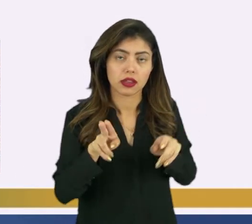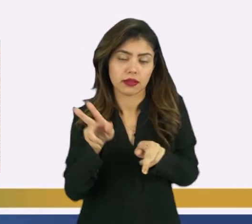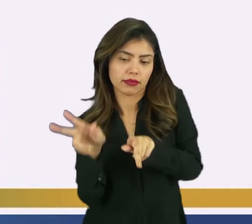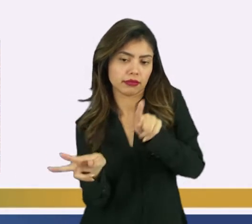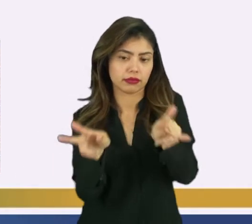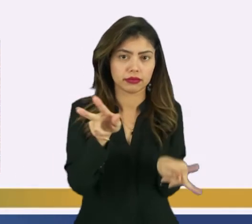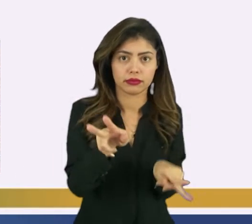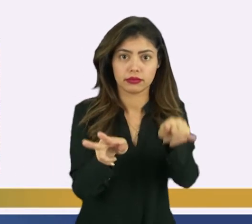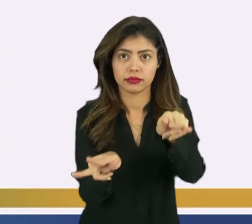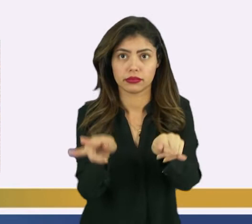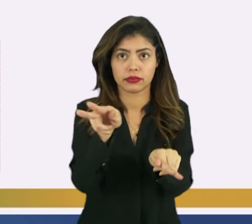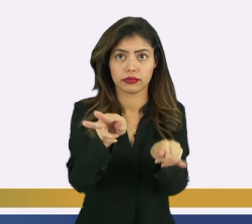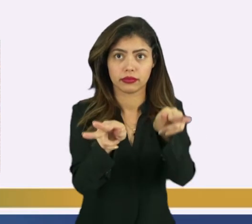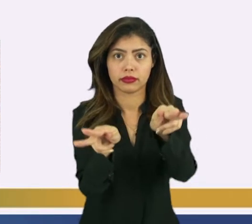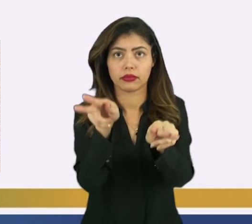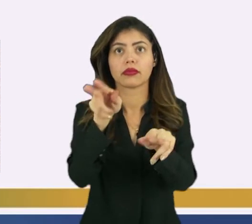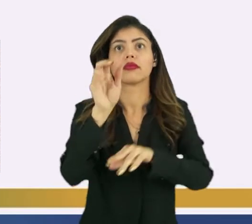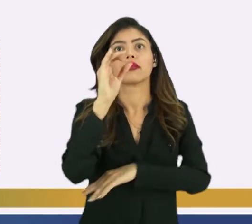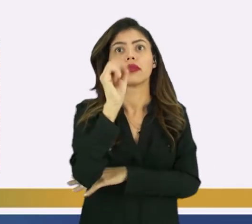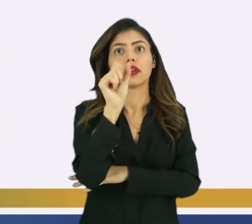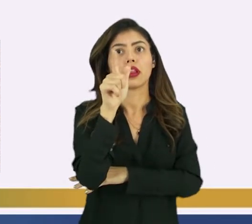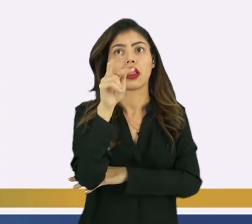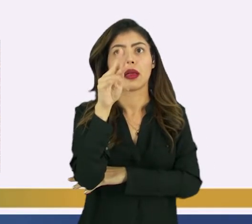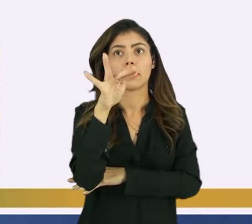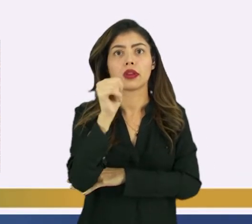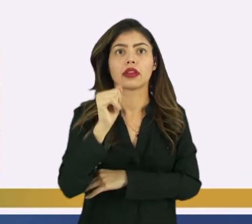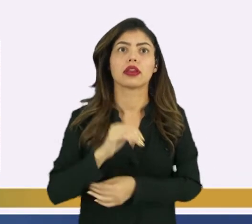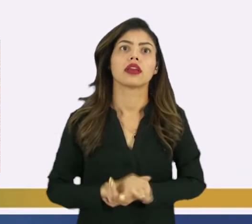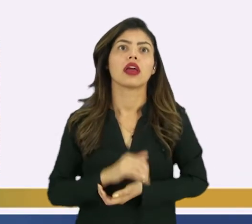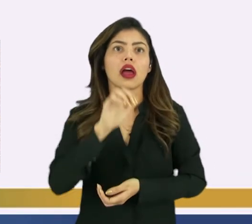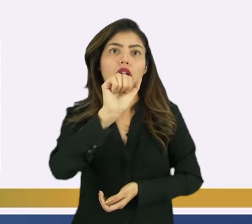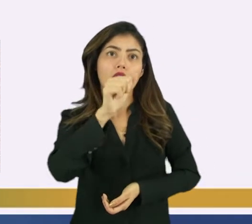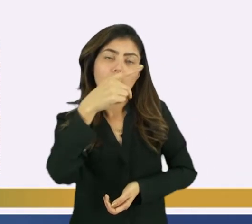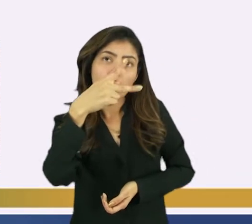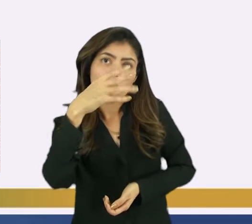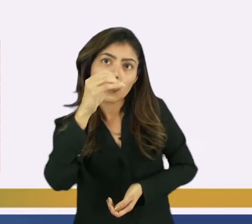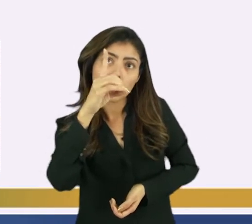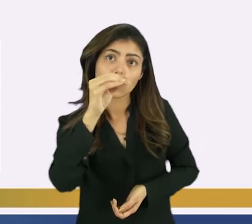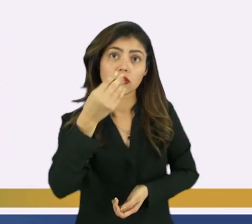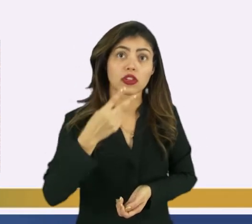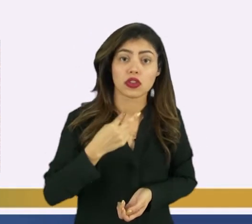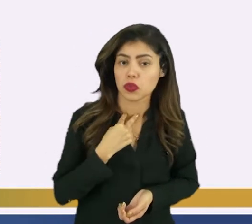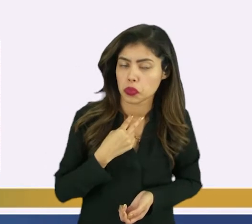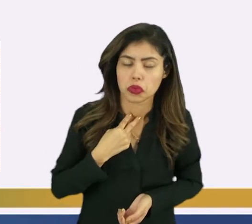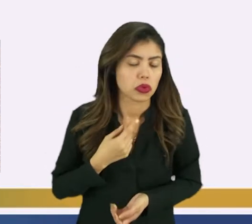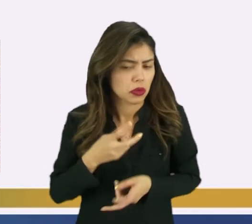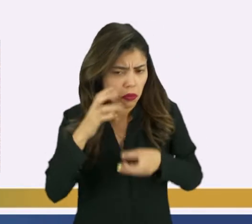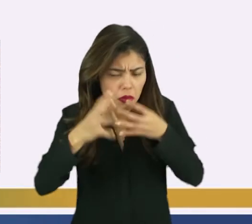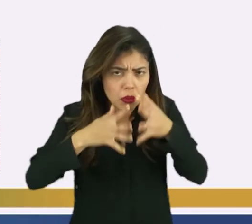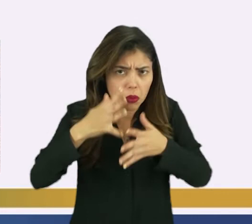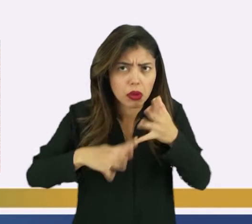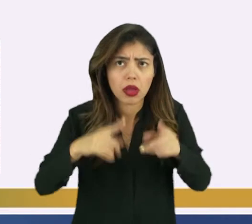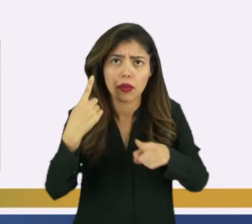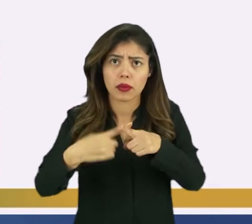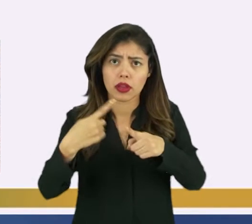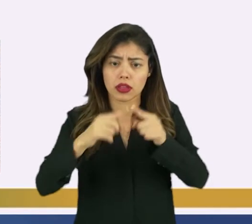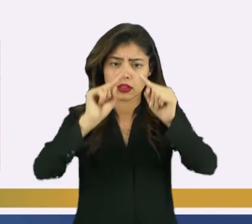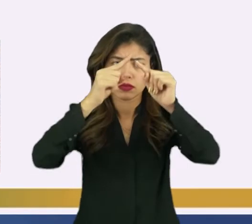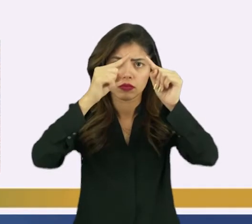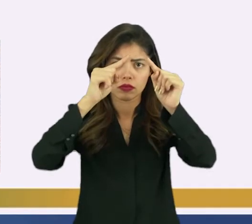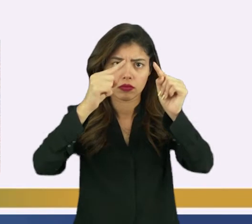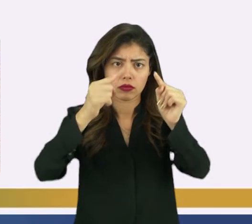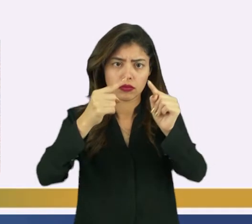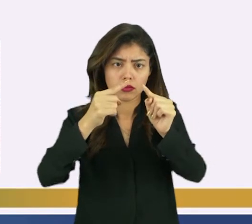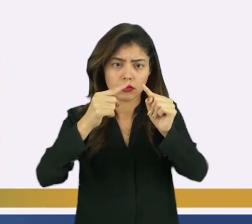caso das salamandras e dos tritões. E os ápodes são bem parecidos com os anélidas, mas eu não posso confundir porque eles têm uma cabeça bem